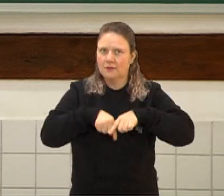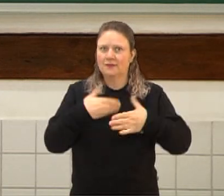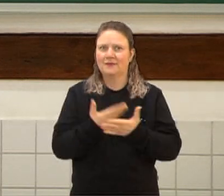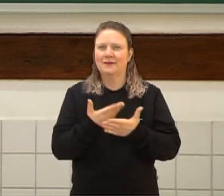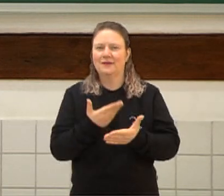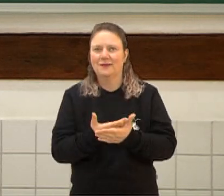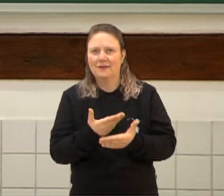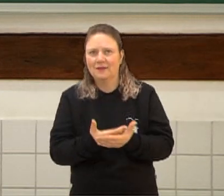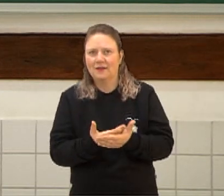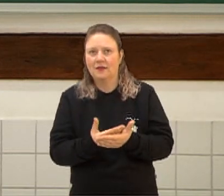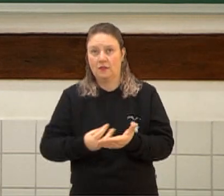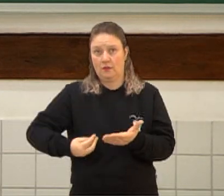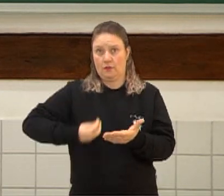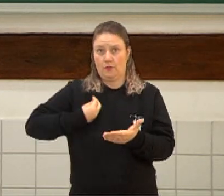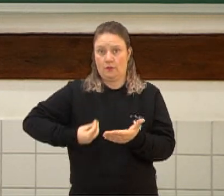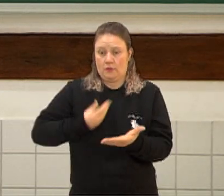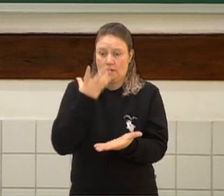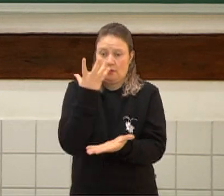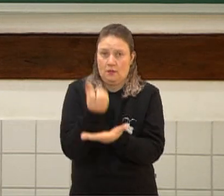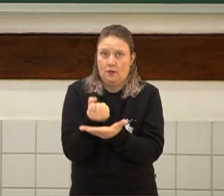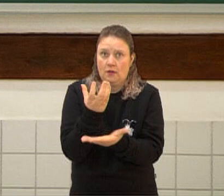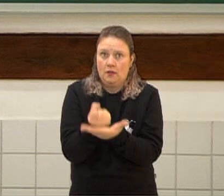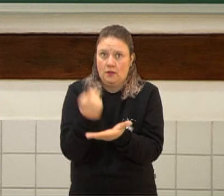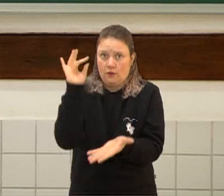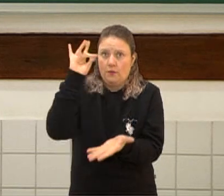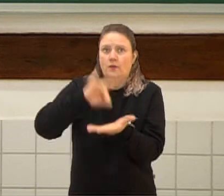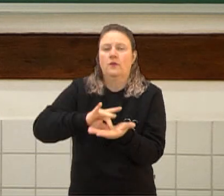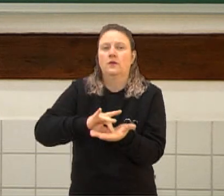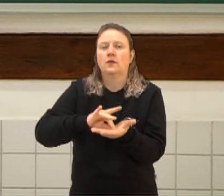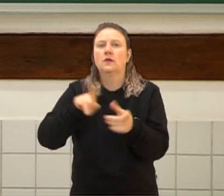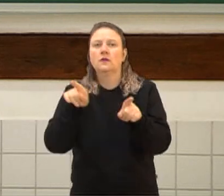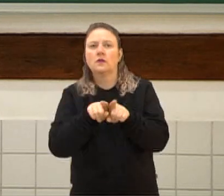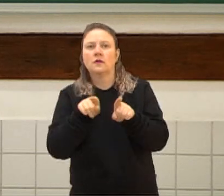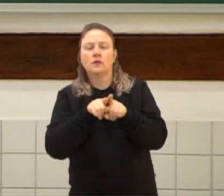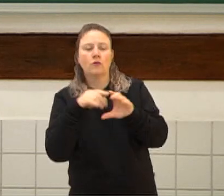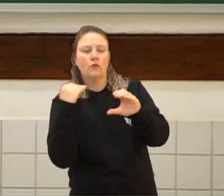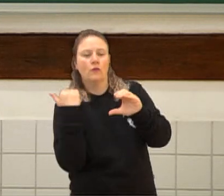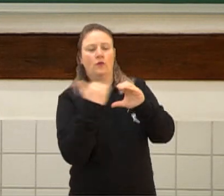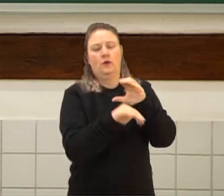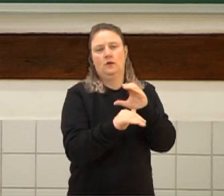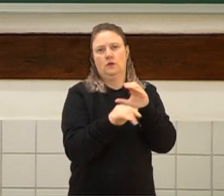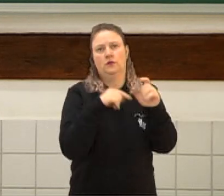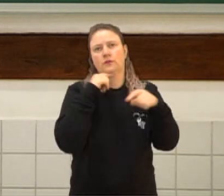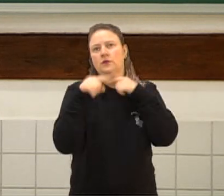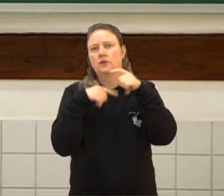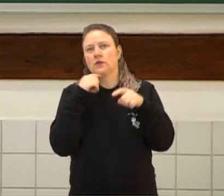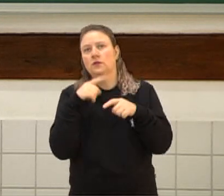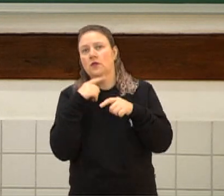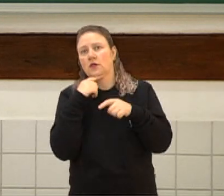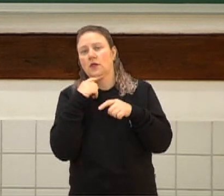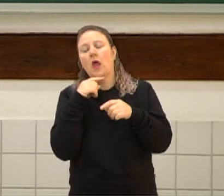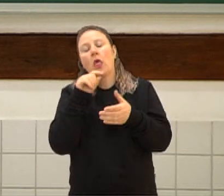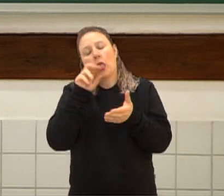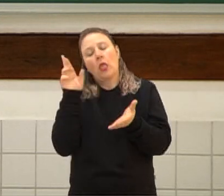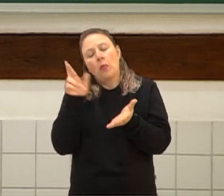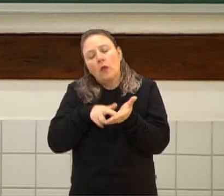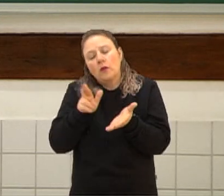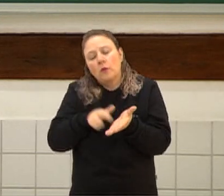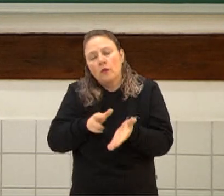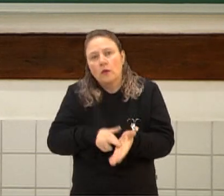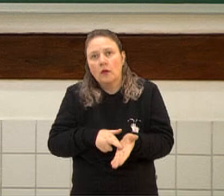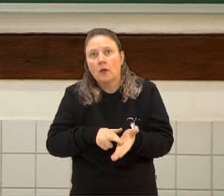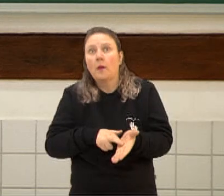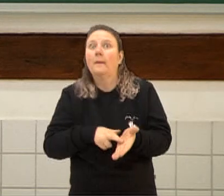a chamada, respondendo as questões e, acima de tudo, enviando. Não adianta você responder as questões e não enviar, porque senão não forma